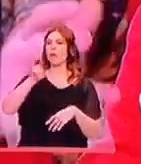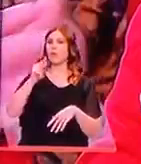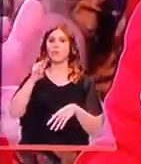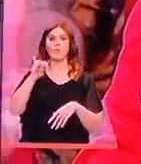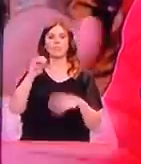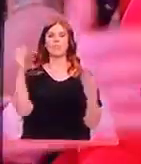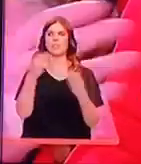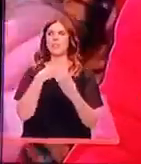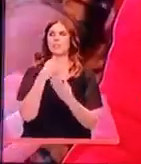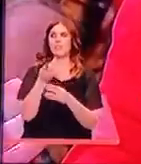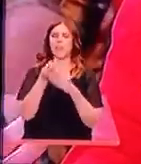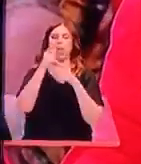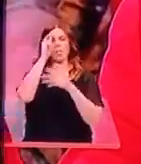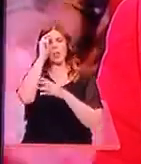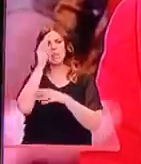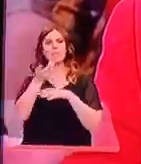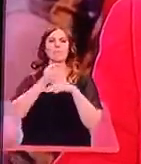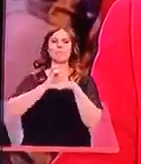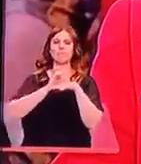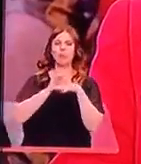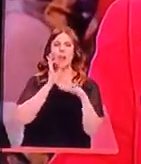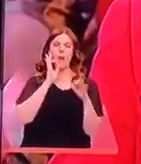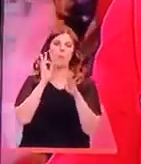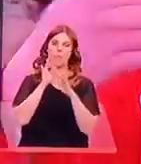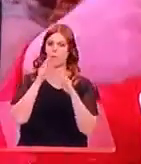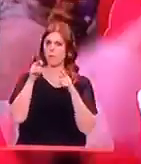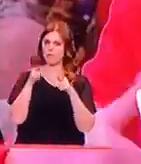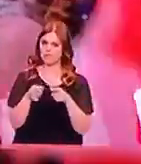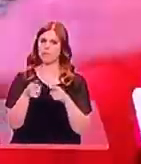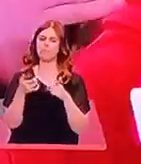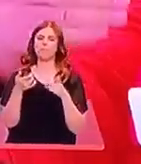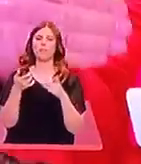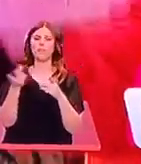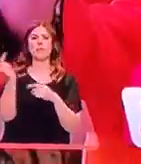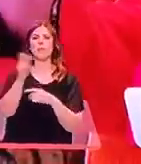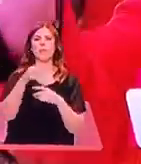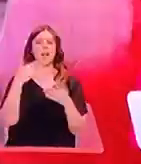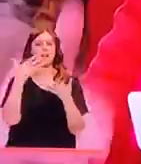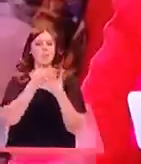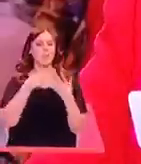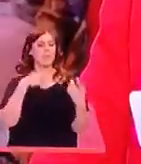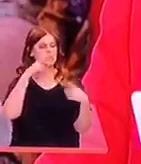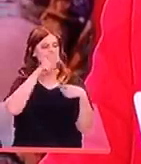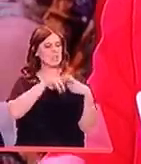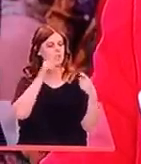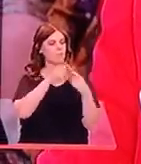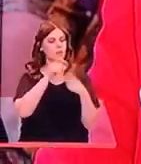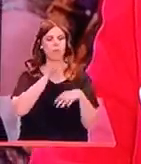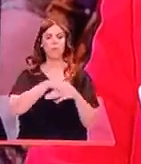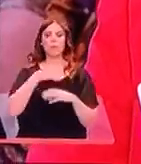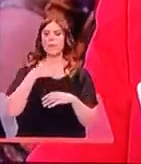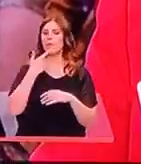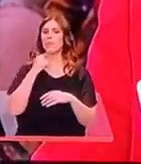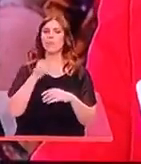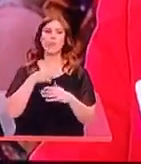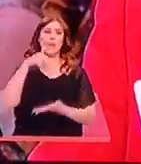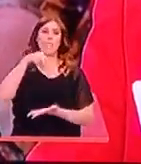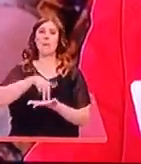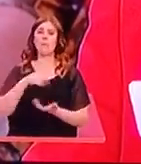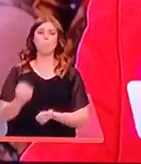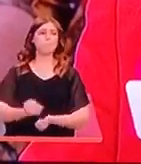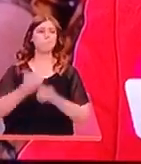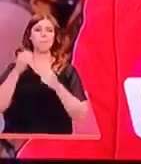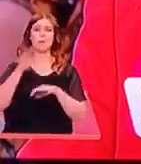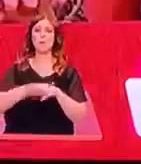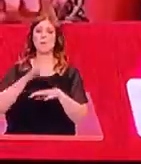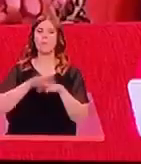teve a gentileza, a educação e preparou-se para isso, para ir até a mim, sentar-se pertinho de mim, porque eu não podia nem ficar de pé. Porque você fez